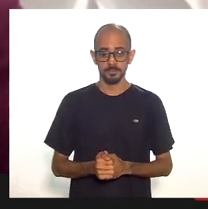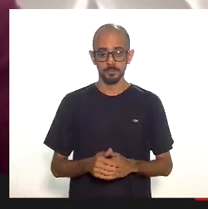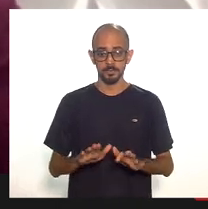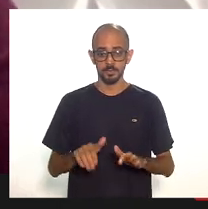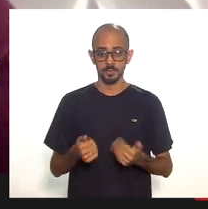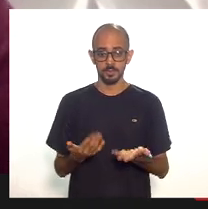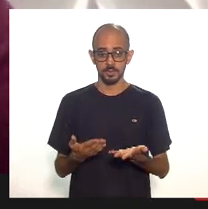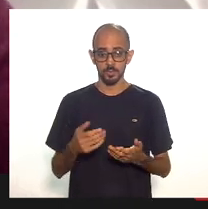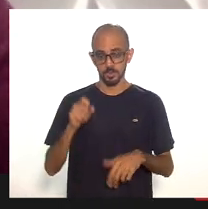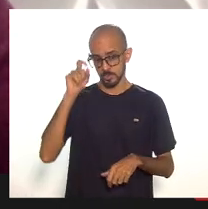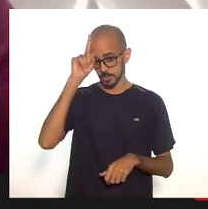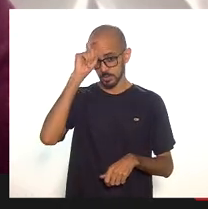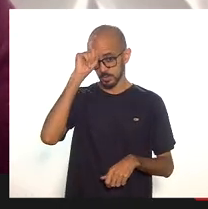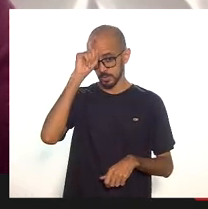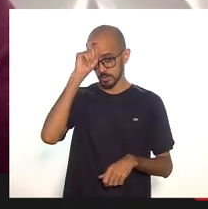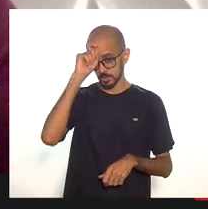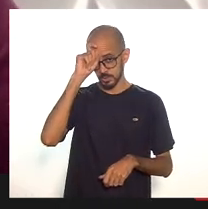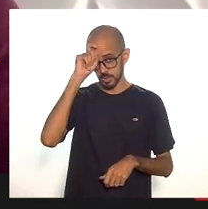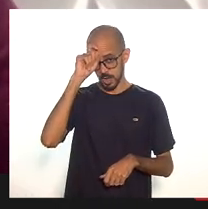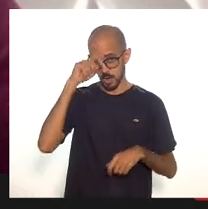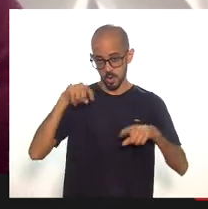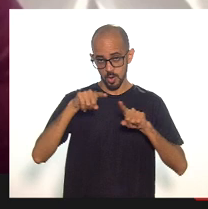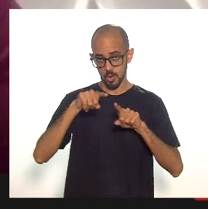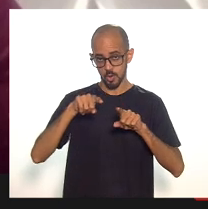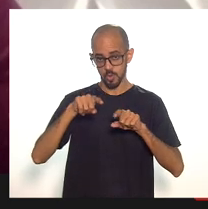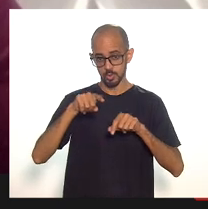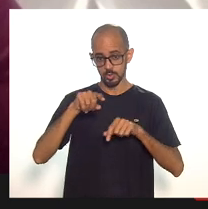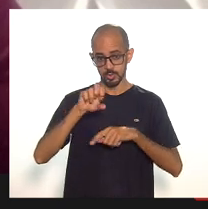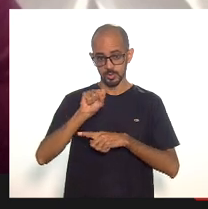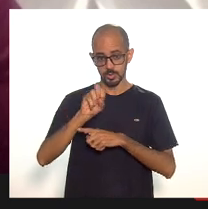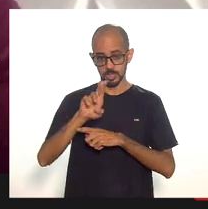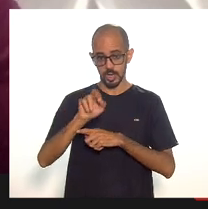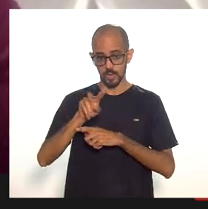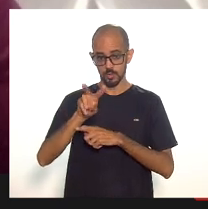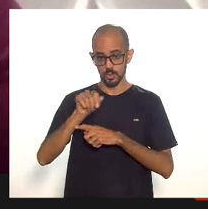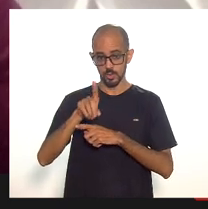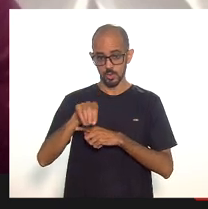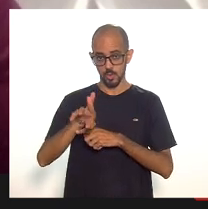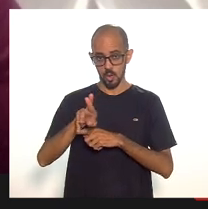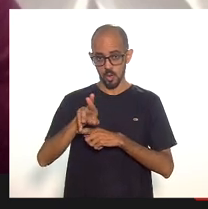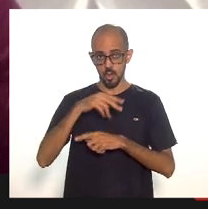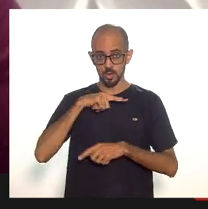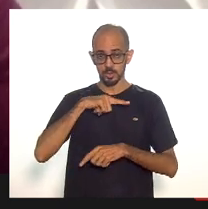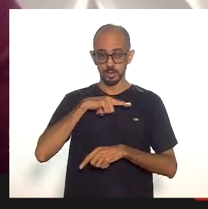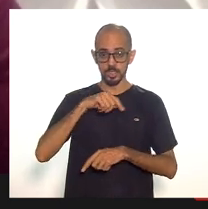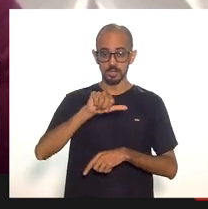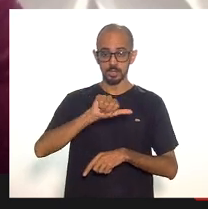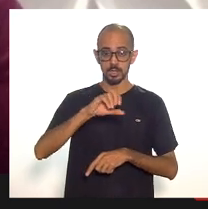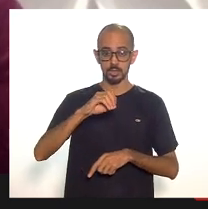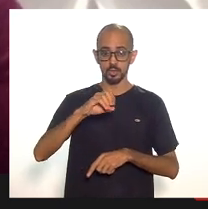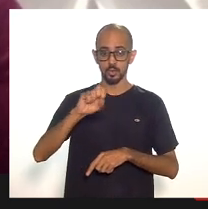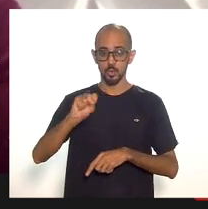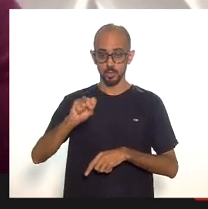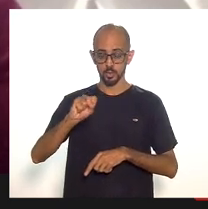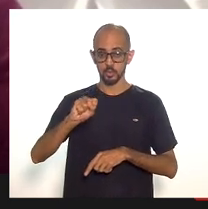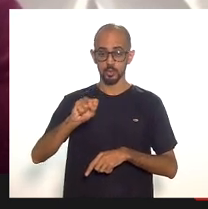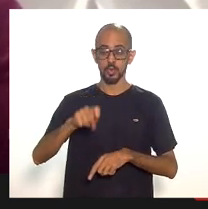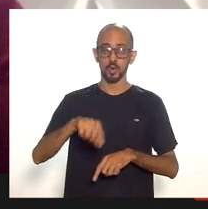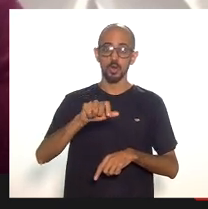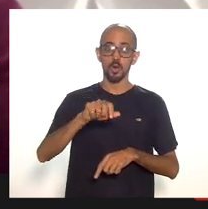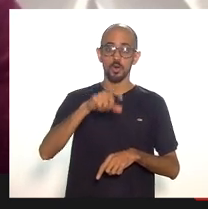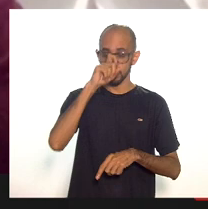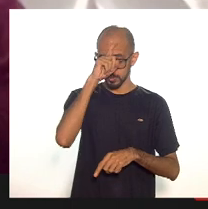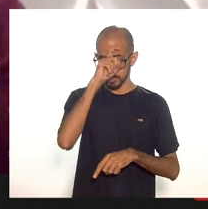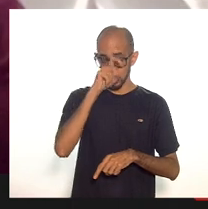o Hospital dos Servidores tem 108 leitos bloqueados, Cardoso Fonte, 59, Hospital de